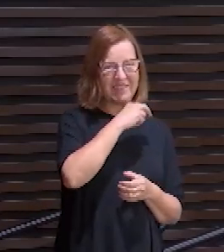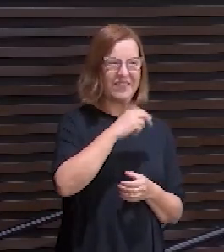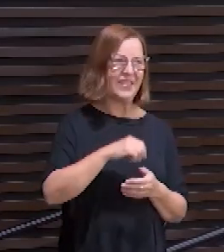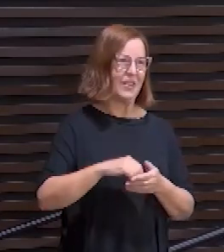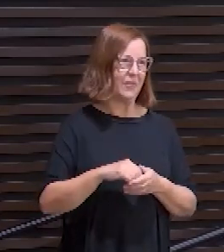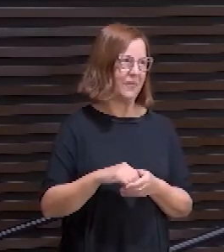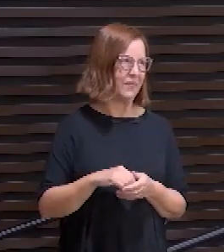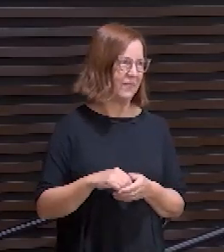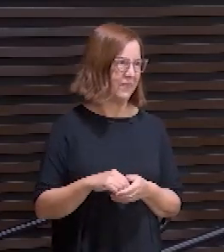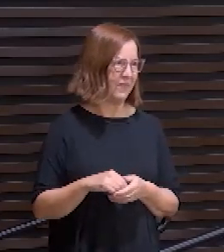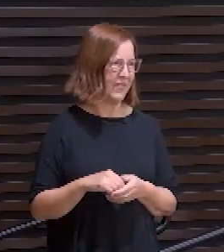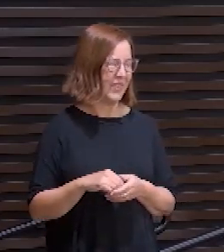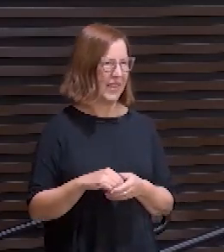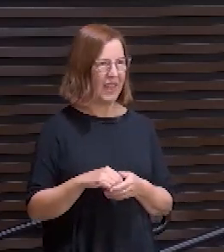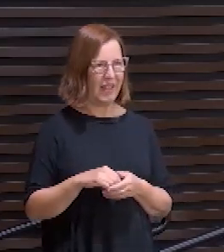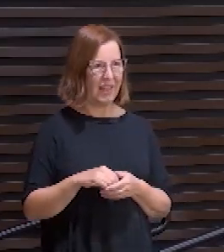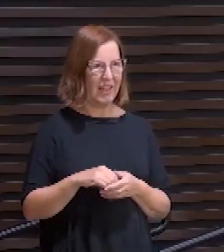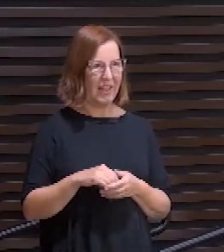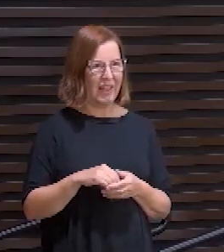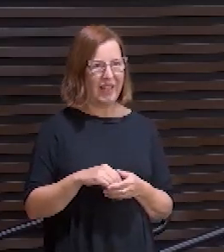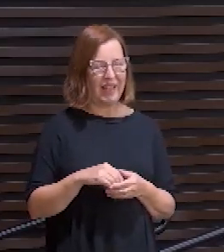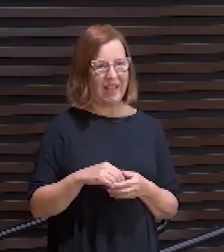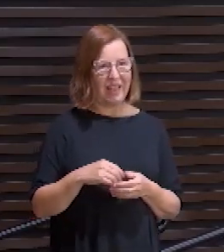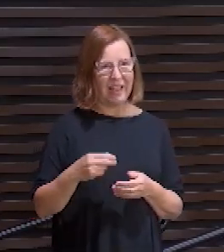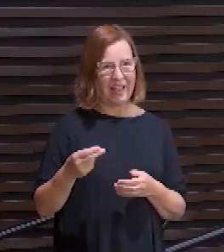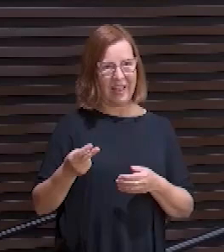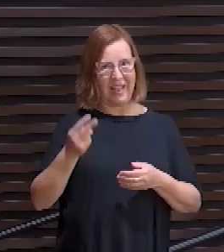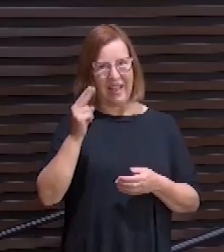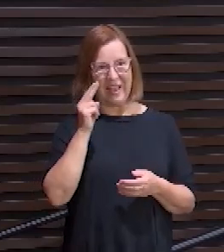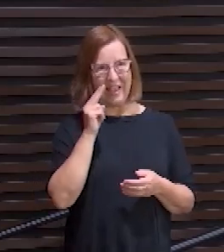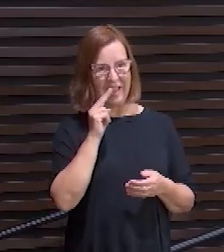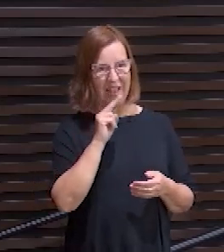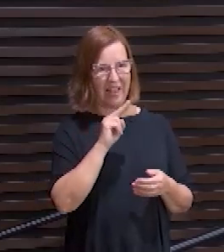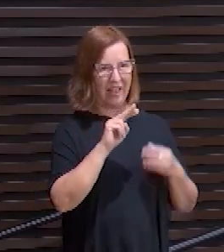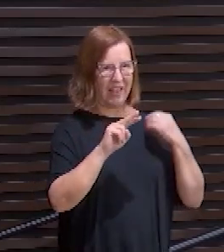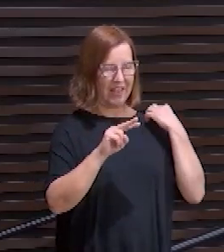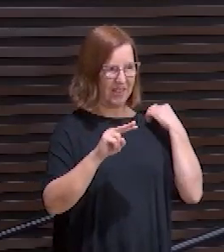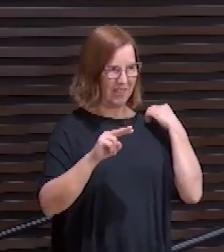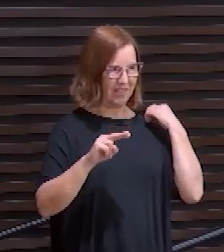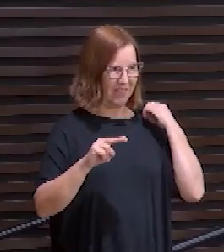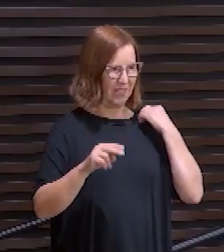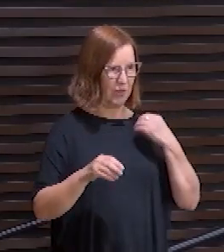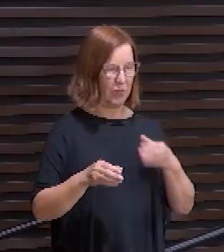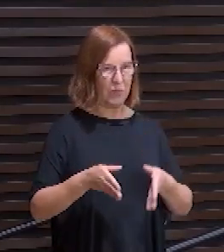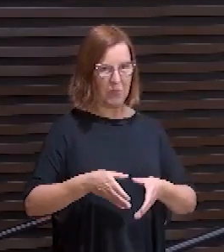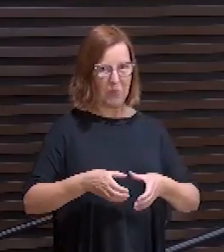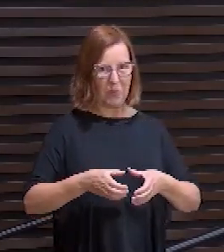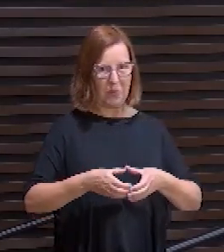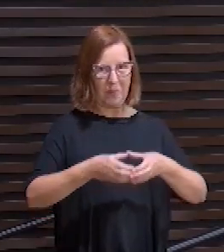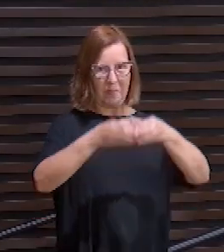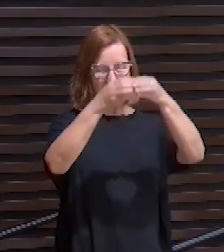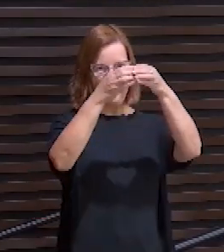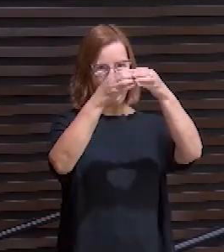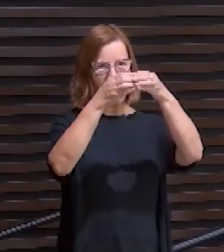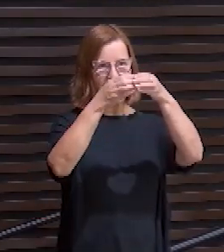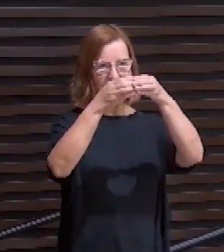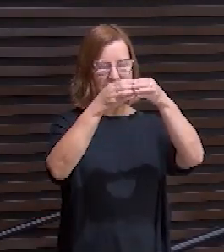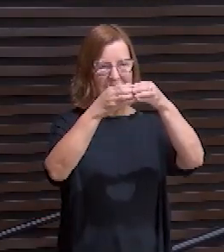uma torre enorme, lá em cima tem um leão com asas de águia. Tem ou não tem, Maurício? Figura da Babilônia.